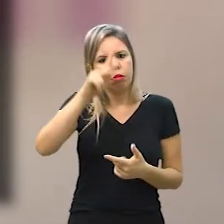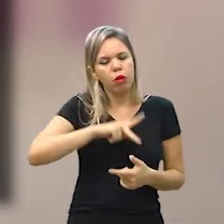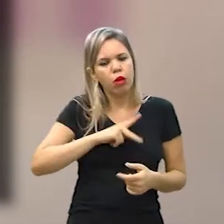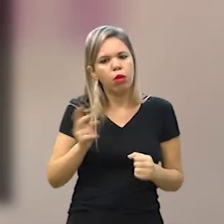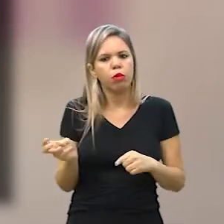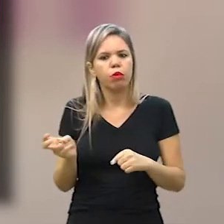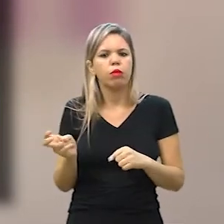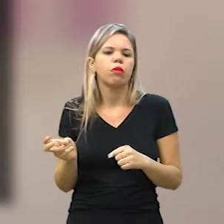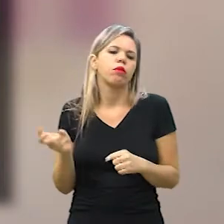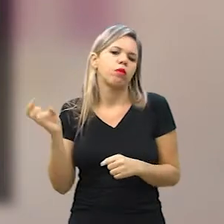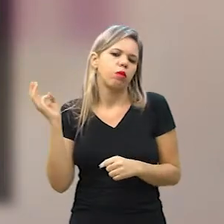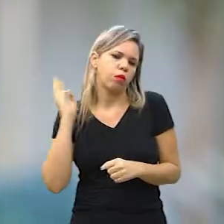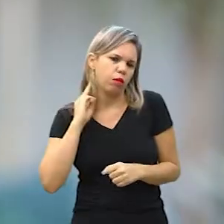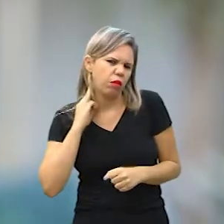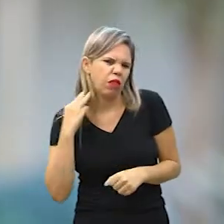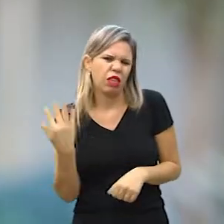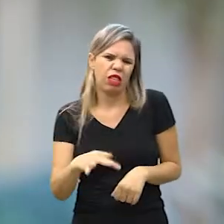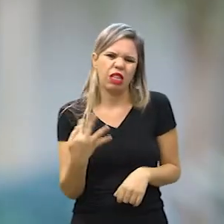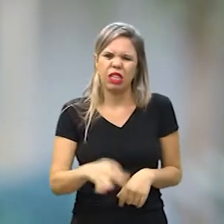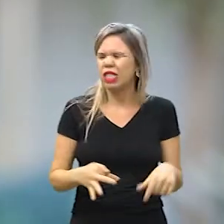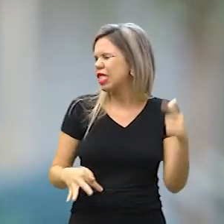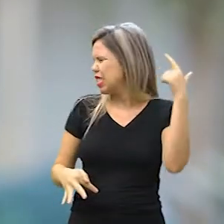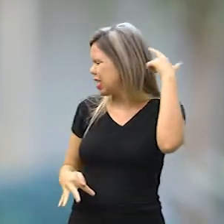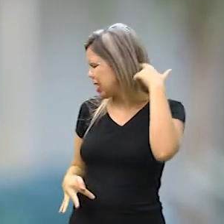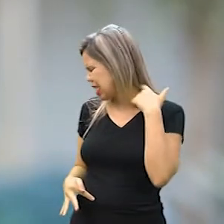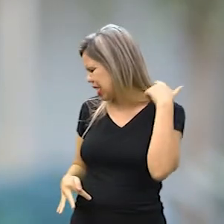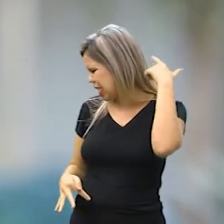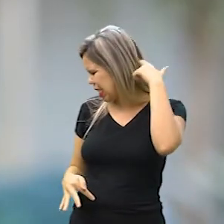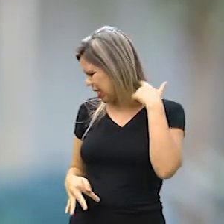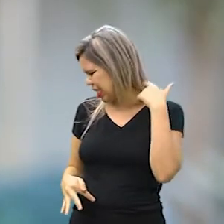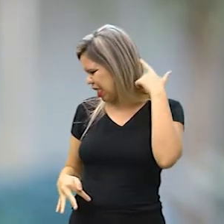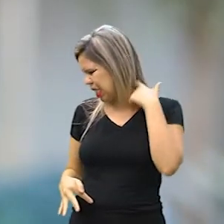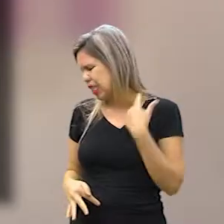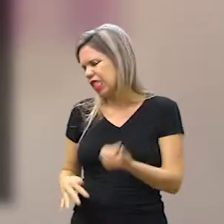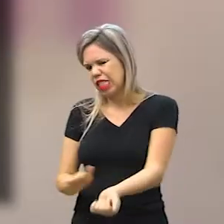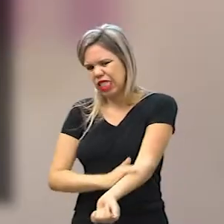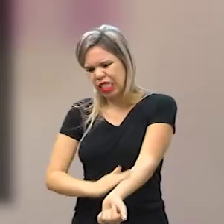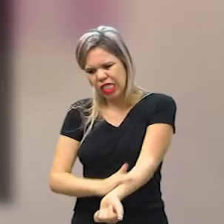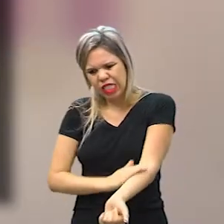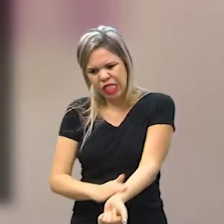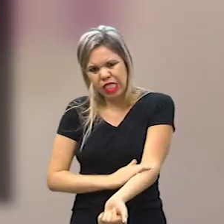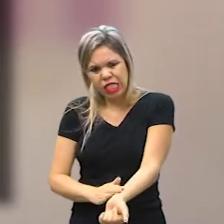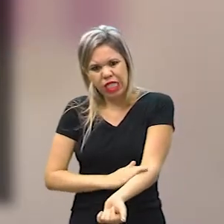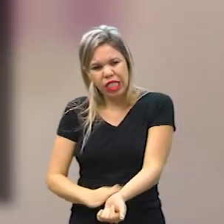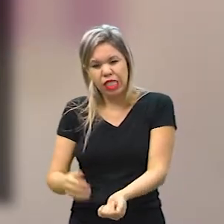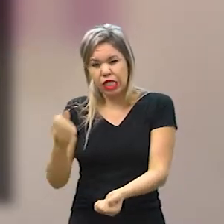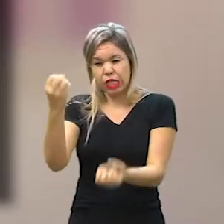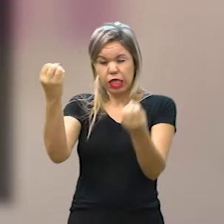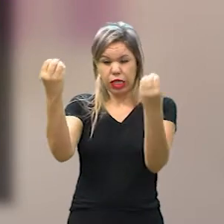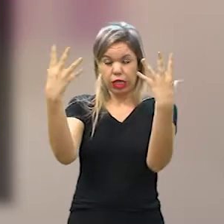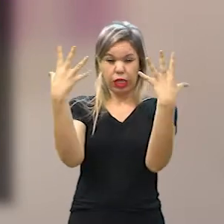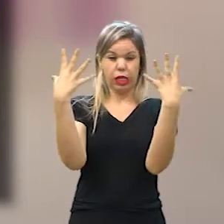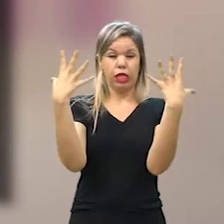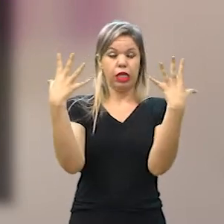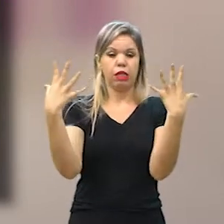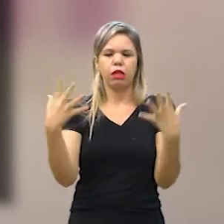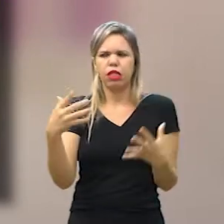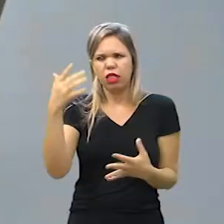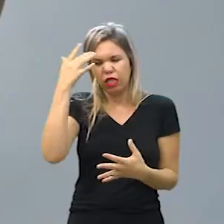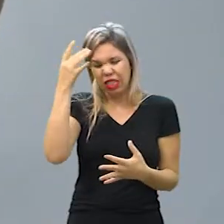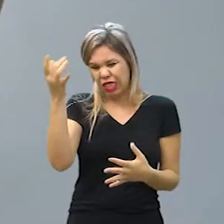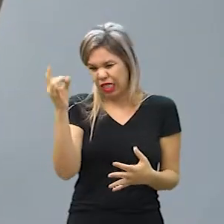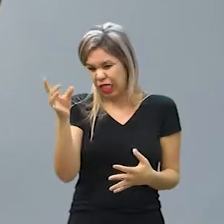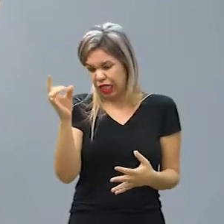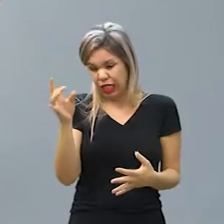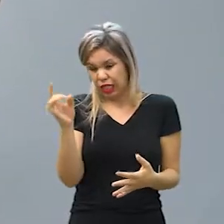próprios da meningite, como dor na nuca, irritabilidade, fotofobia, você não consegue ver a luz, e forte dor